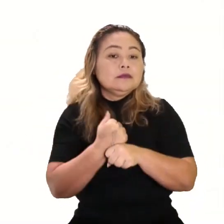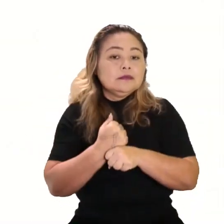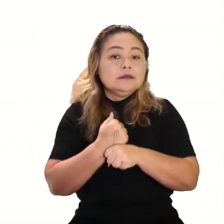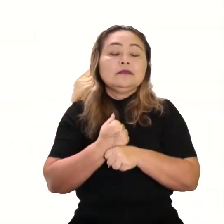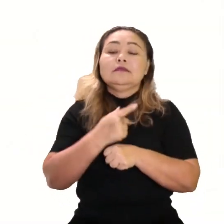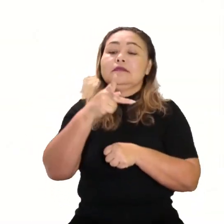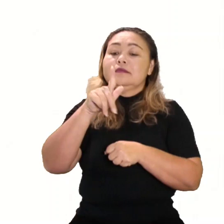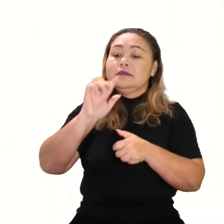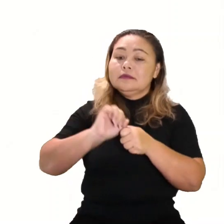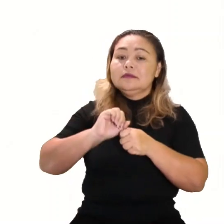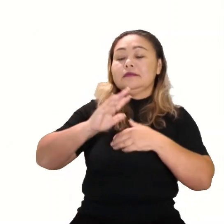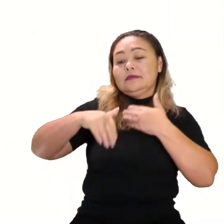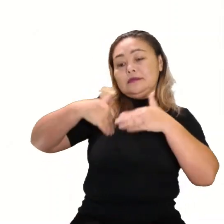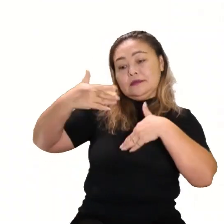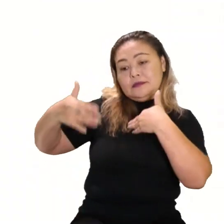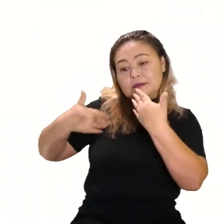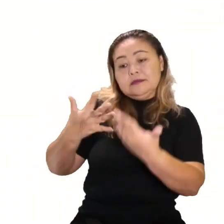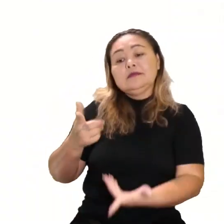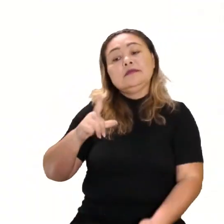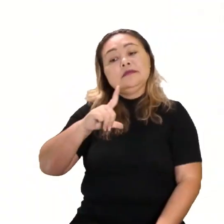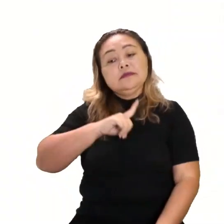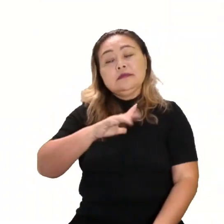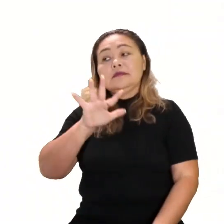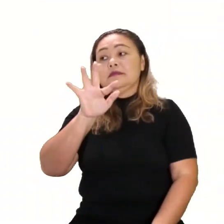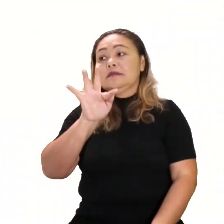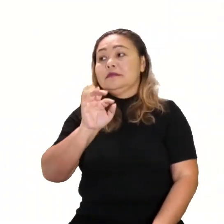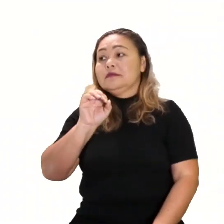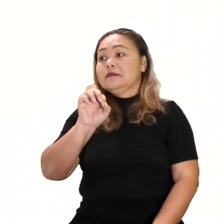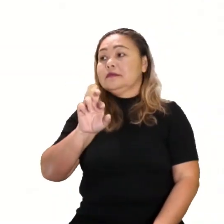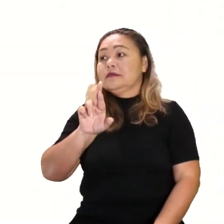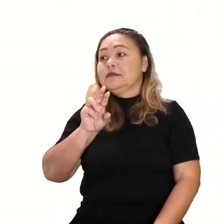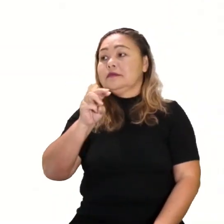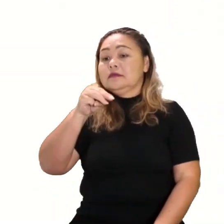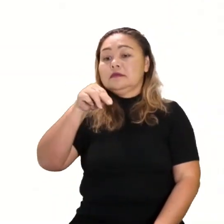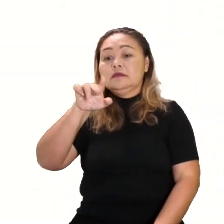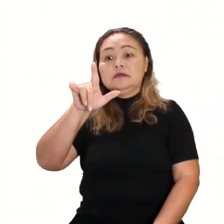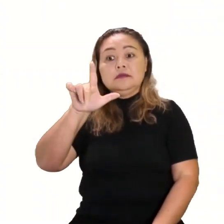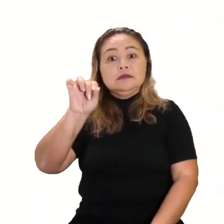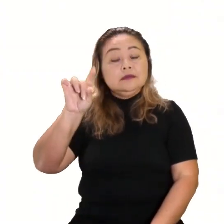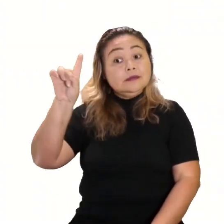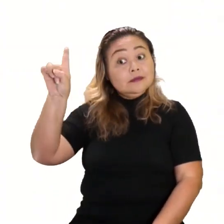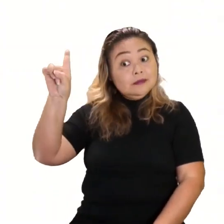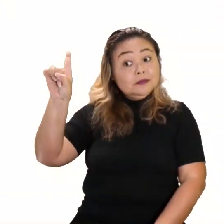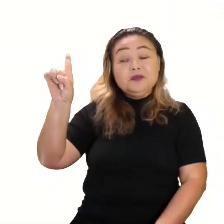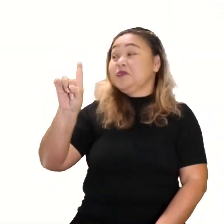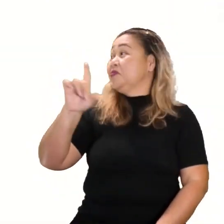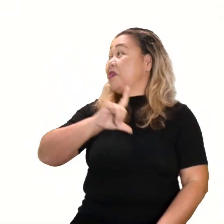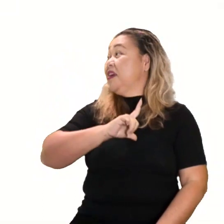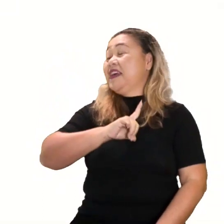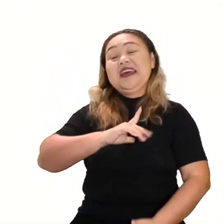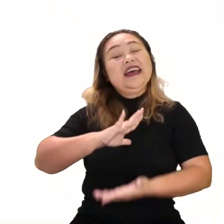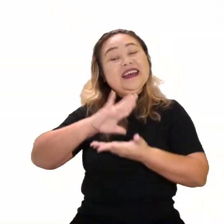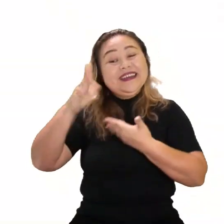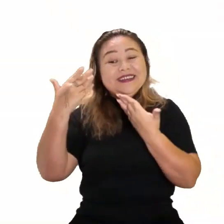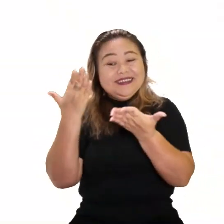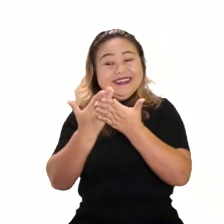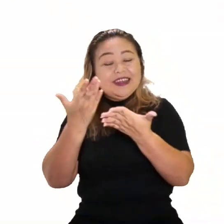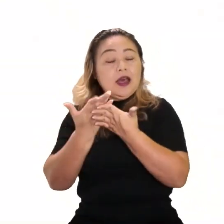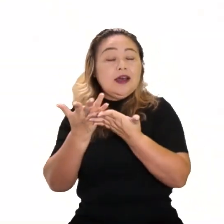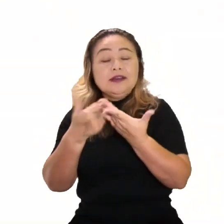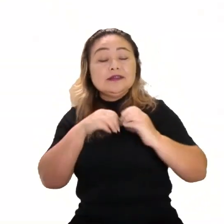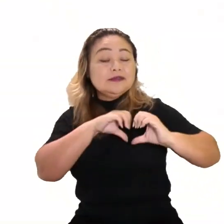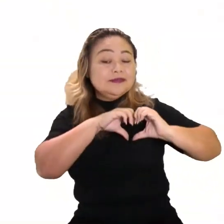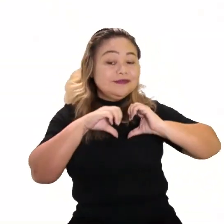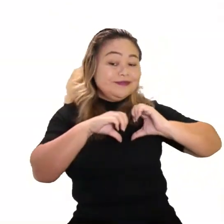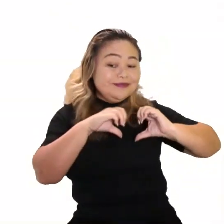PG infinita, a gente também tem uma fórmula. Então, anota, minha gente, mais um... A aula tá romântica hoje, né? Cheia de coração.